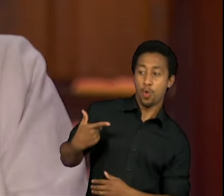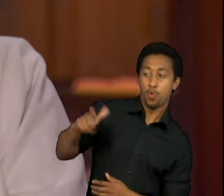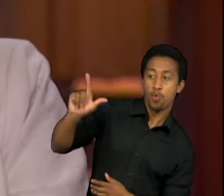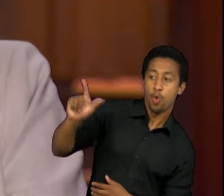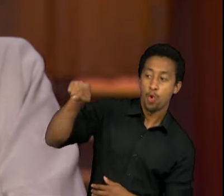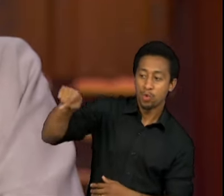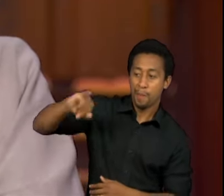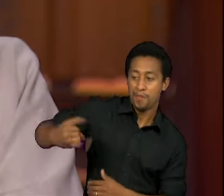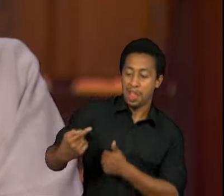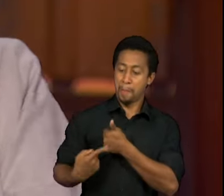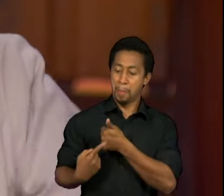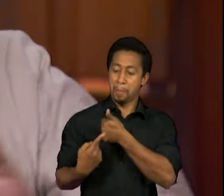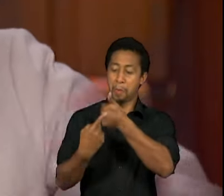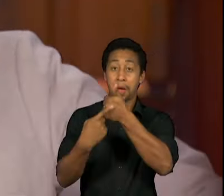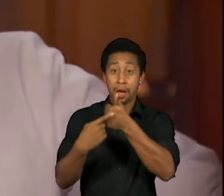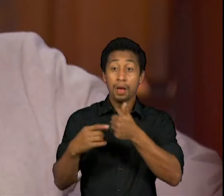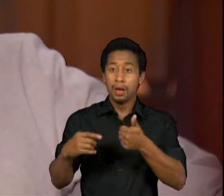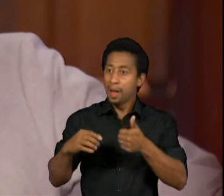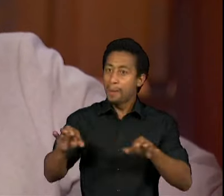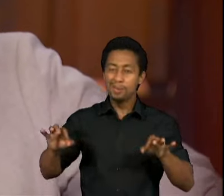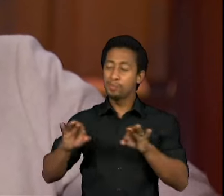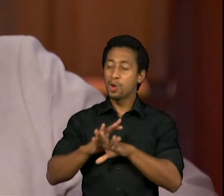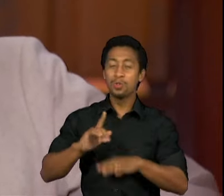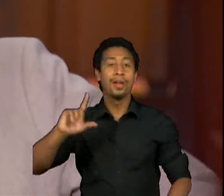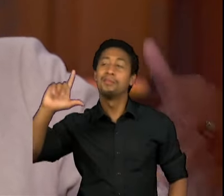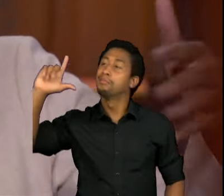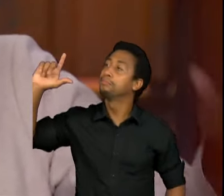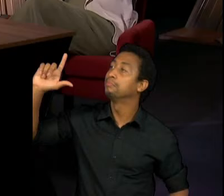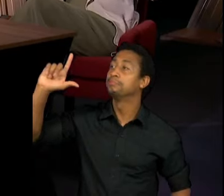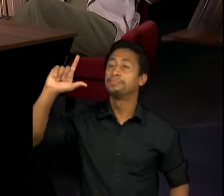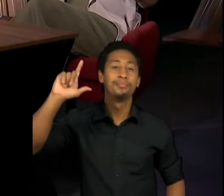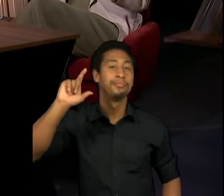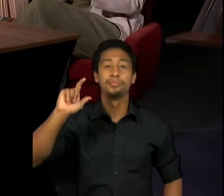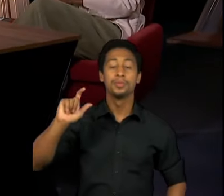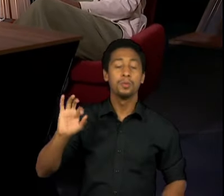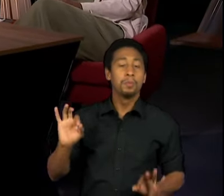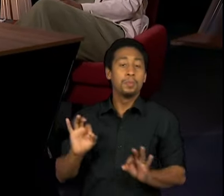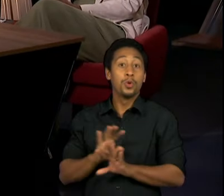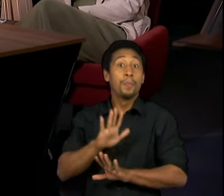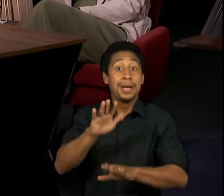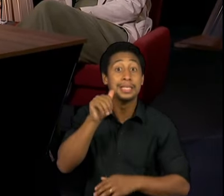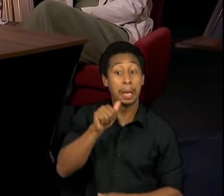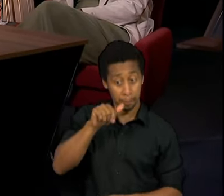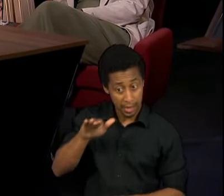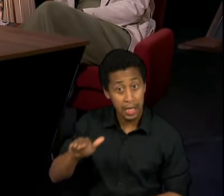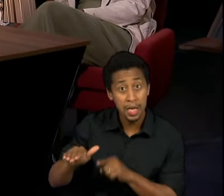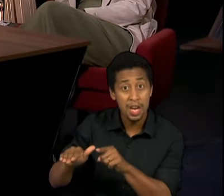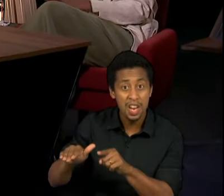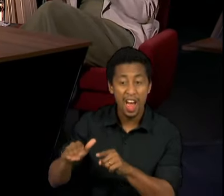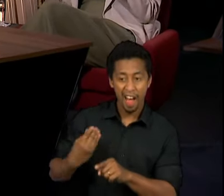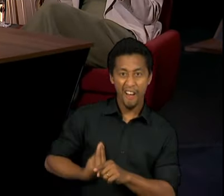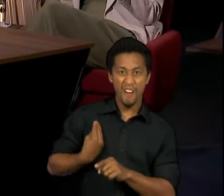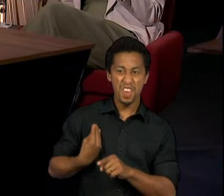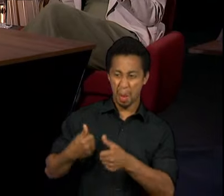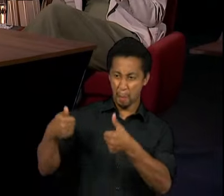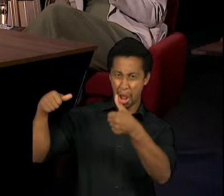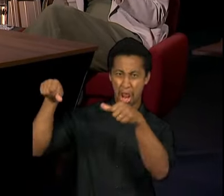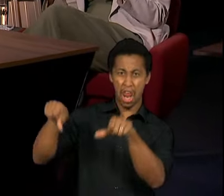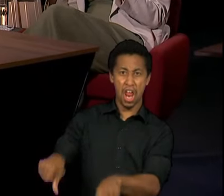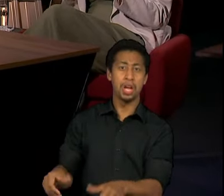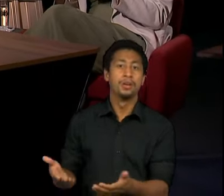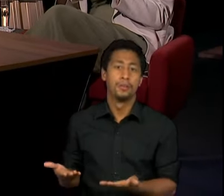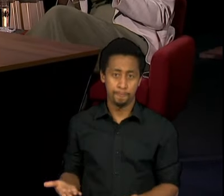seguinte você pode tomar selfie acabou assunto e a vida da menina falar disso forçada e depois que ele aqui na minha coluna na folha quanto